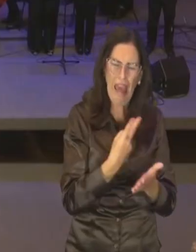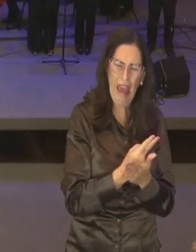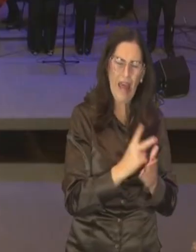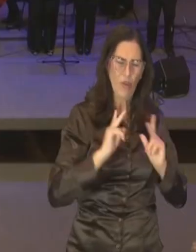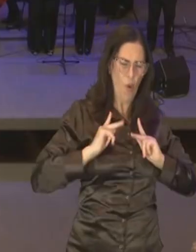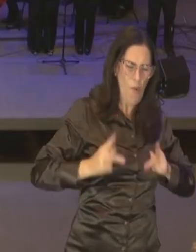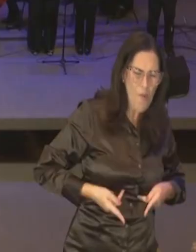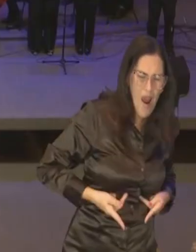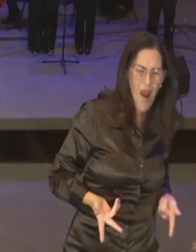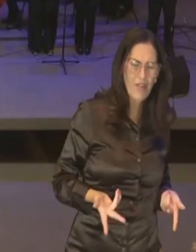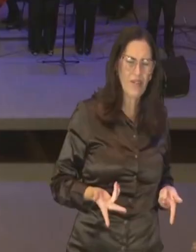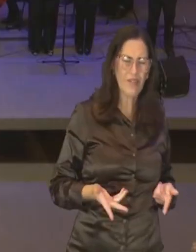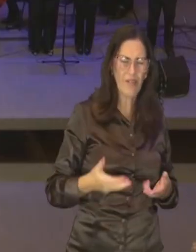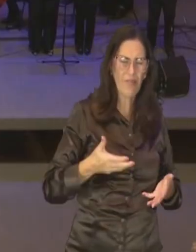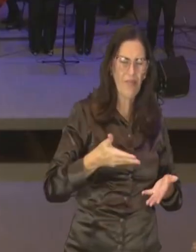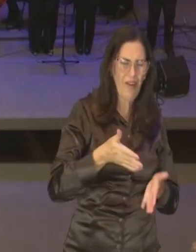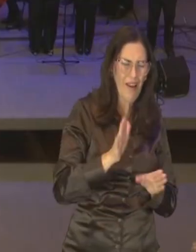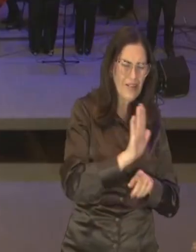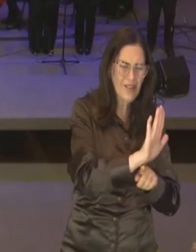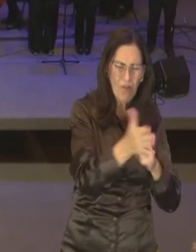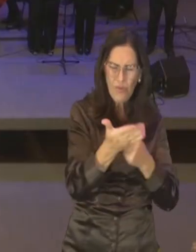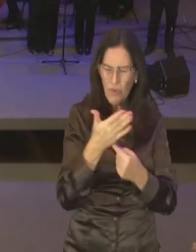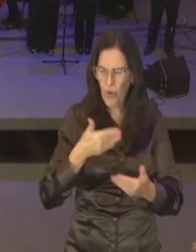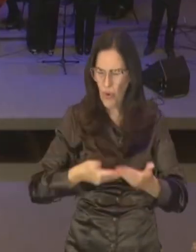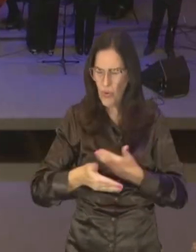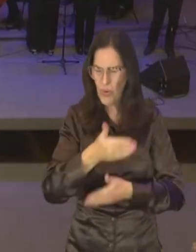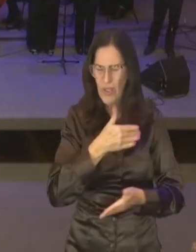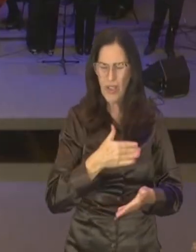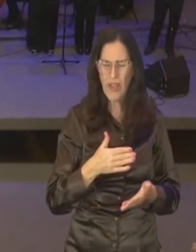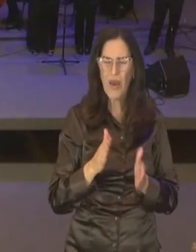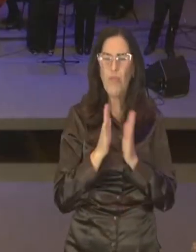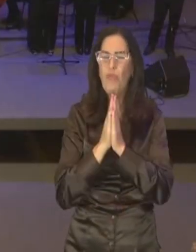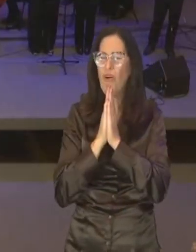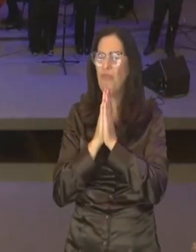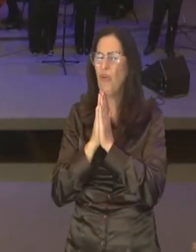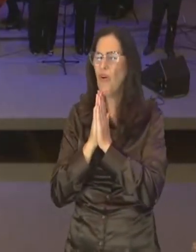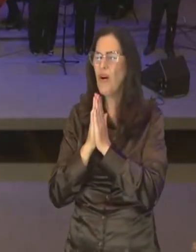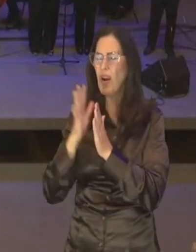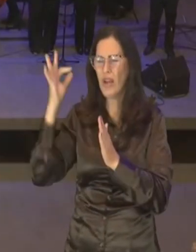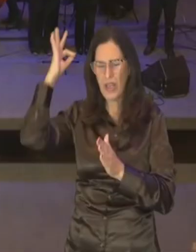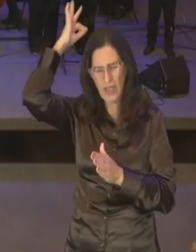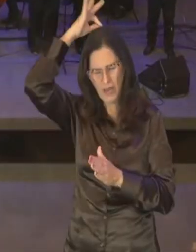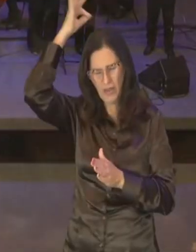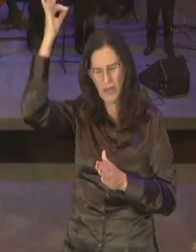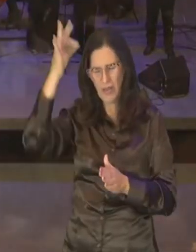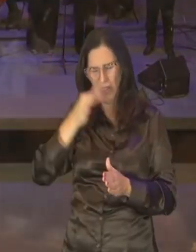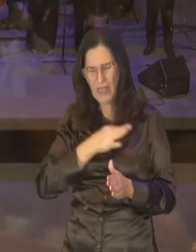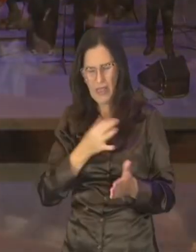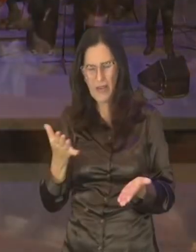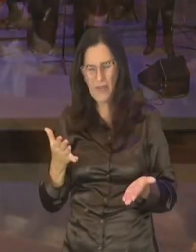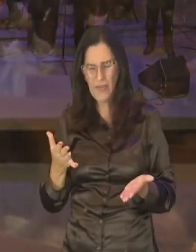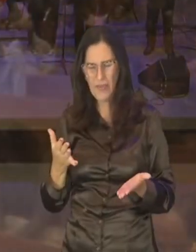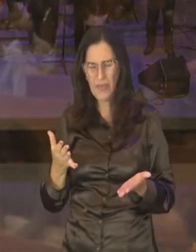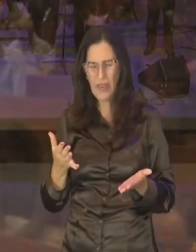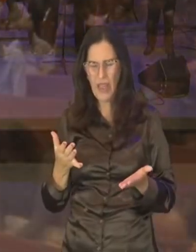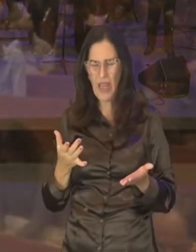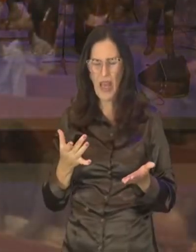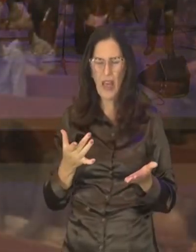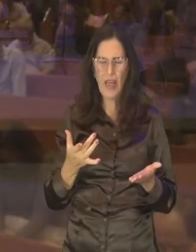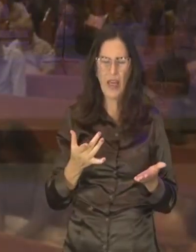humana, para com os outros. E não deixa, Senhor Deus, o espírito técnico,